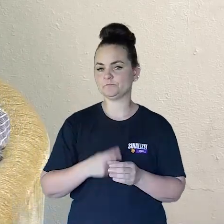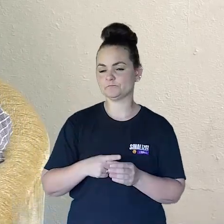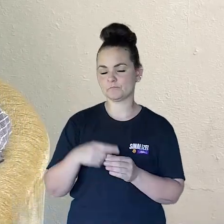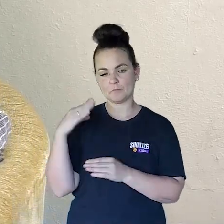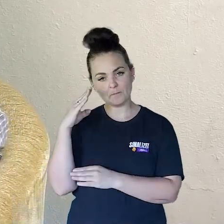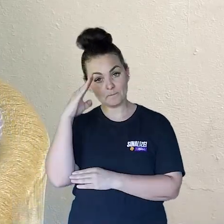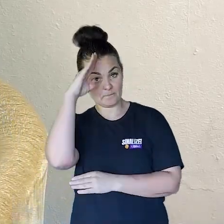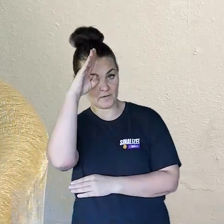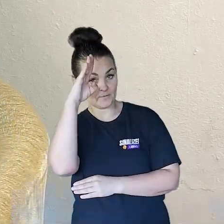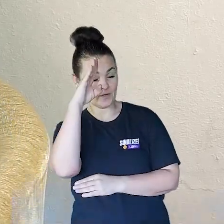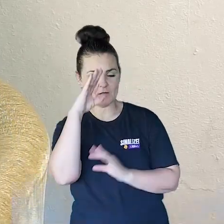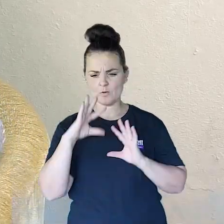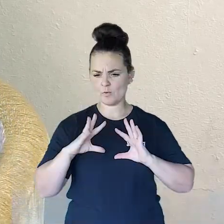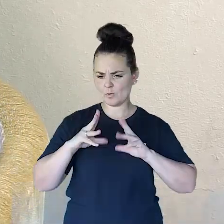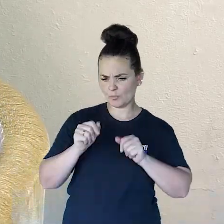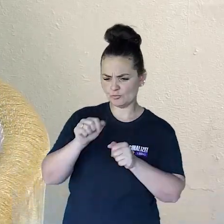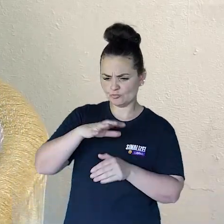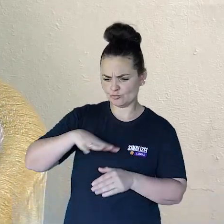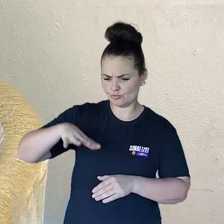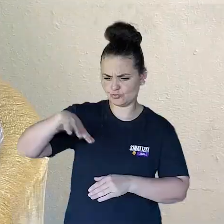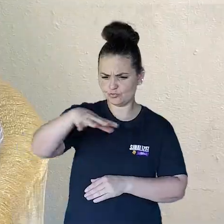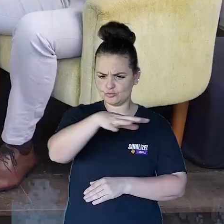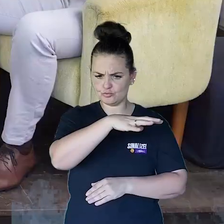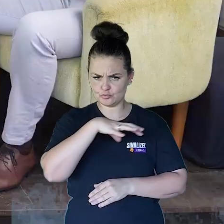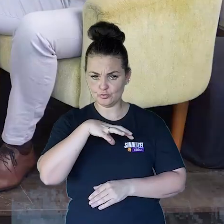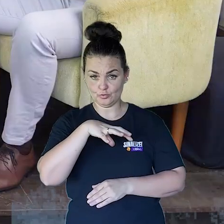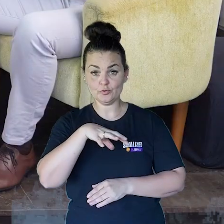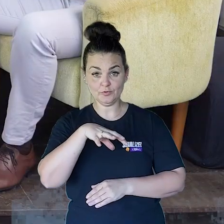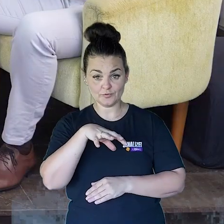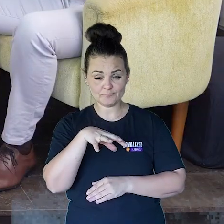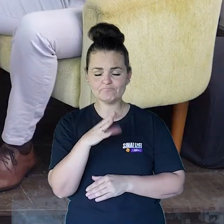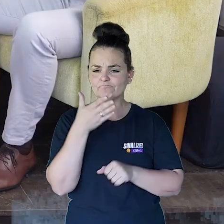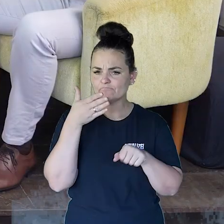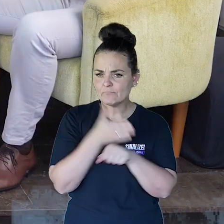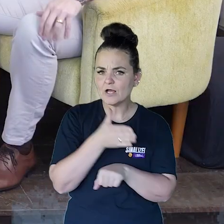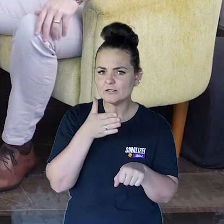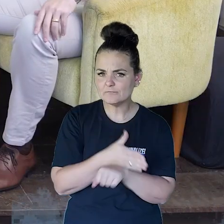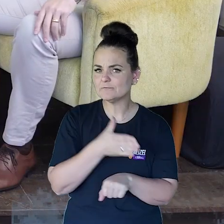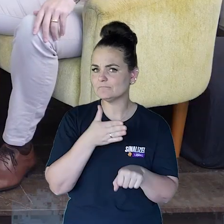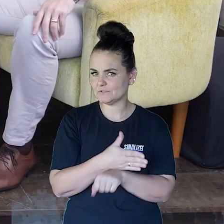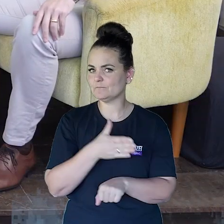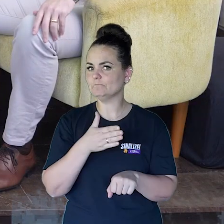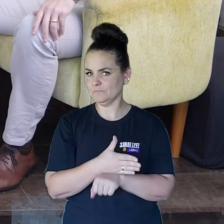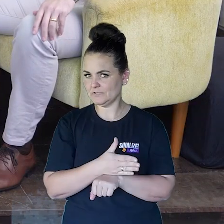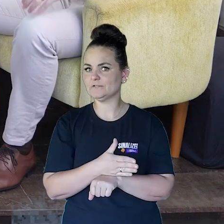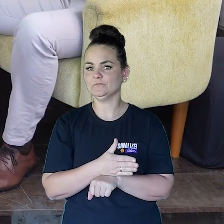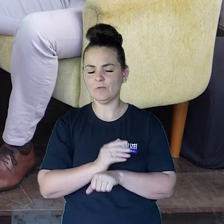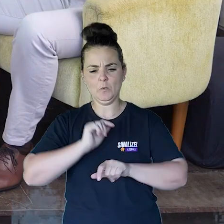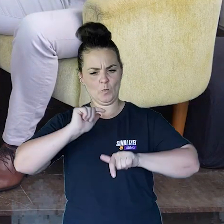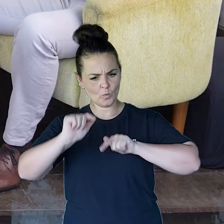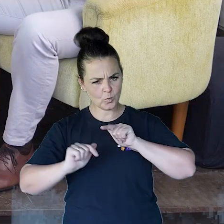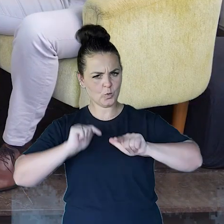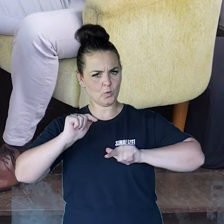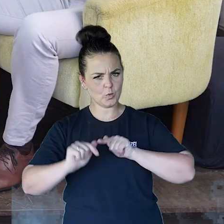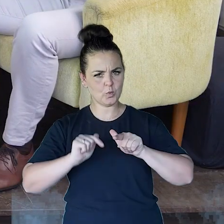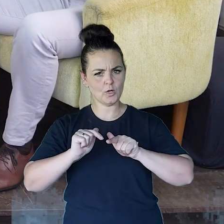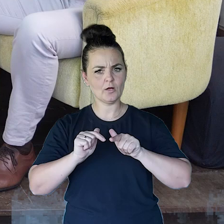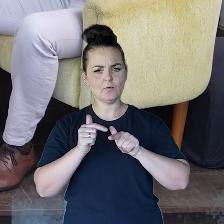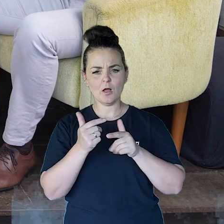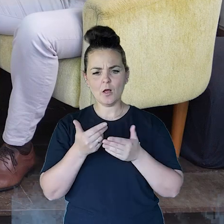e principalmente todas as regiões. De forma muito atuante, quero continuar aí